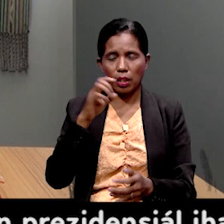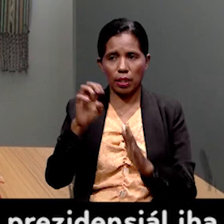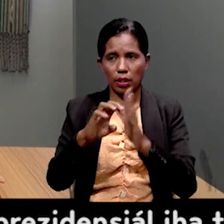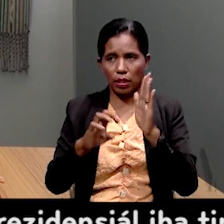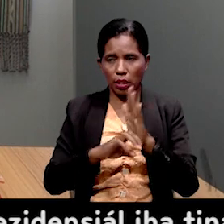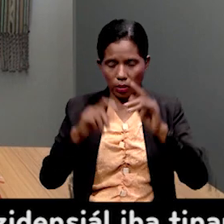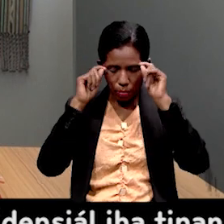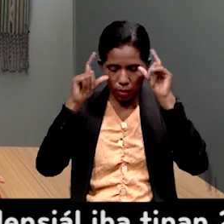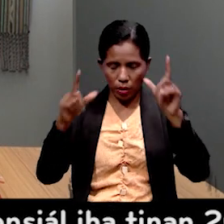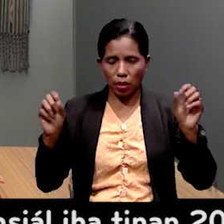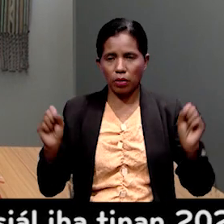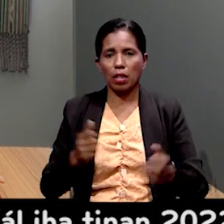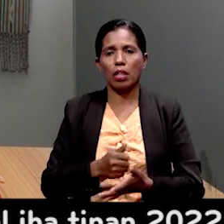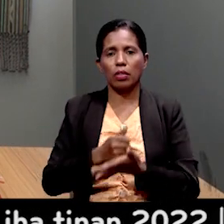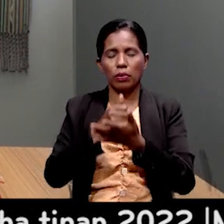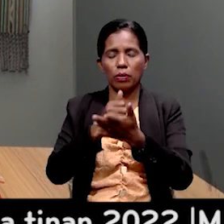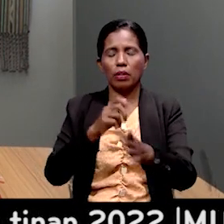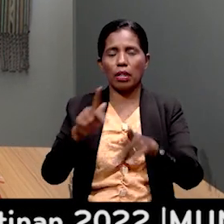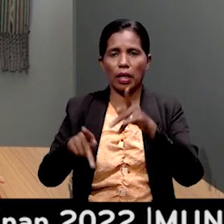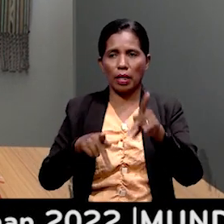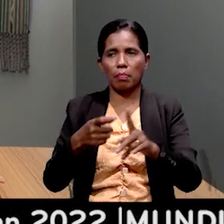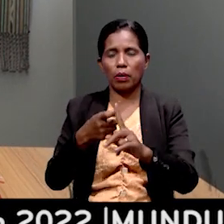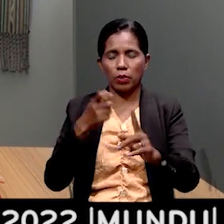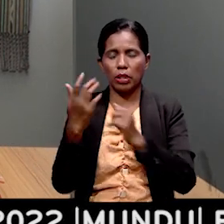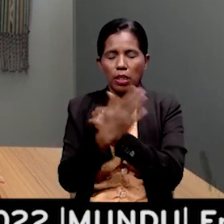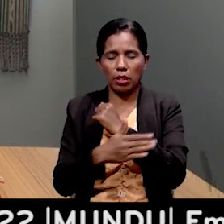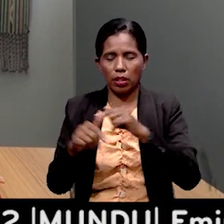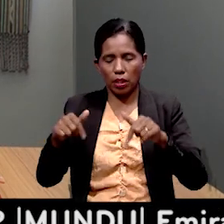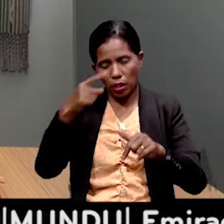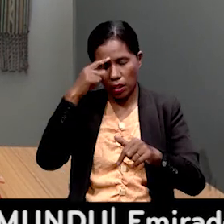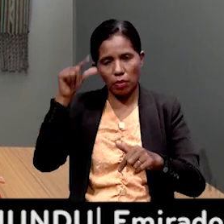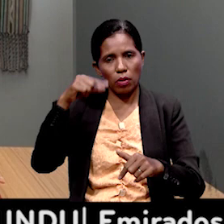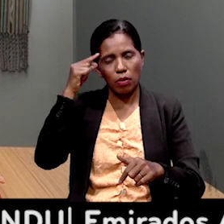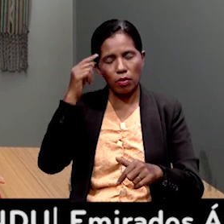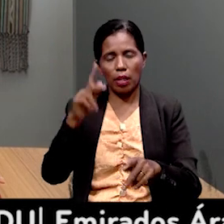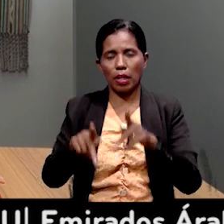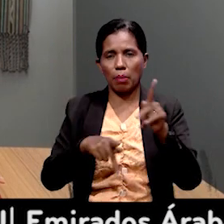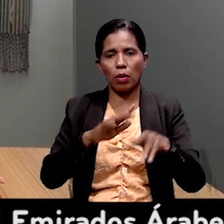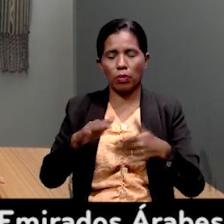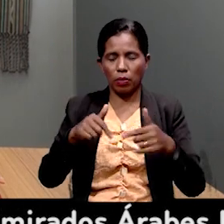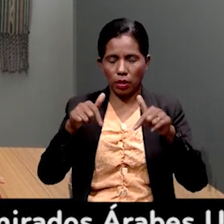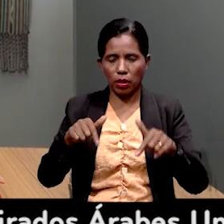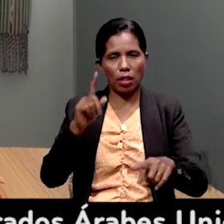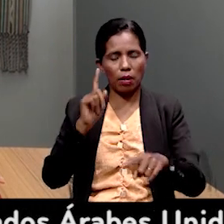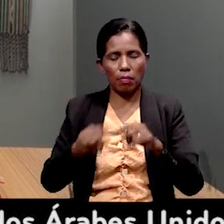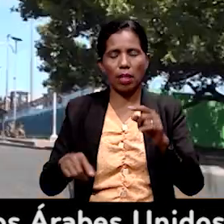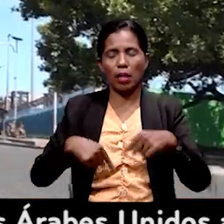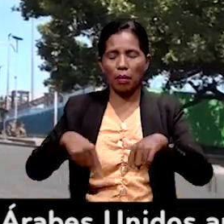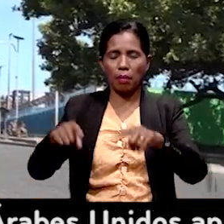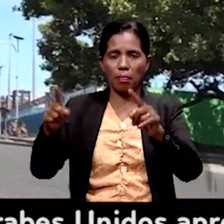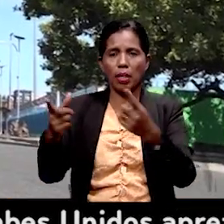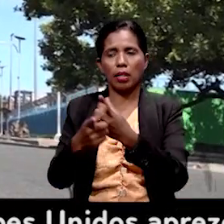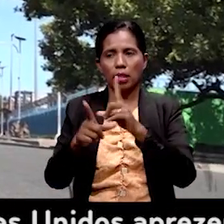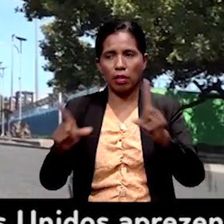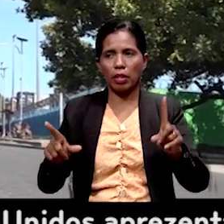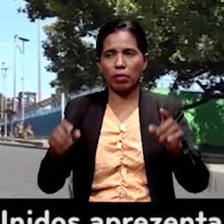halo tratamento hanesane ba sidadaun estrangeiro iha relaran, tamba governo rekonyese sidadaun Sira ne labele halo movimento livre, ho